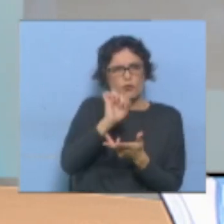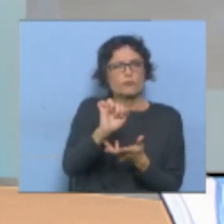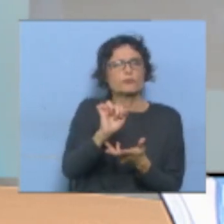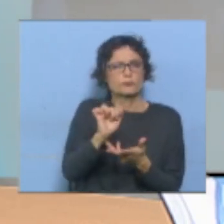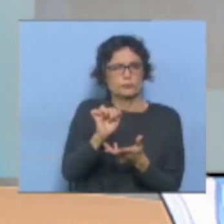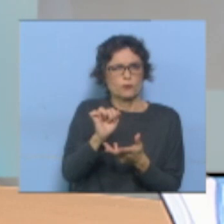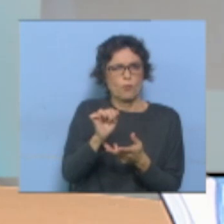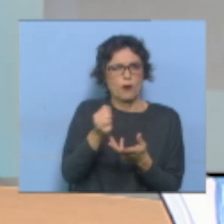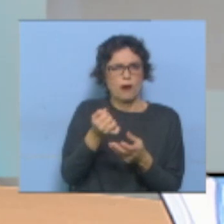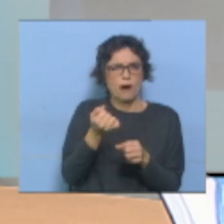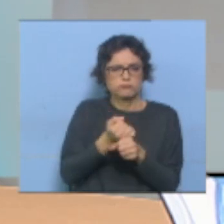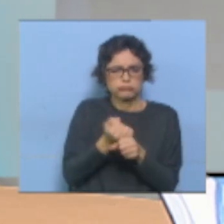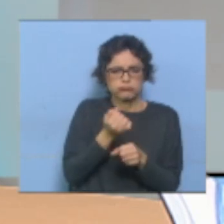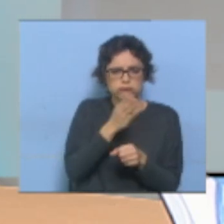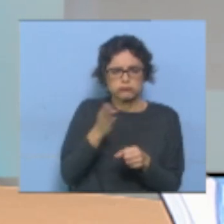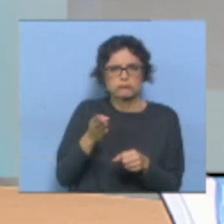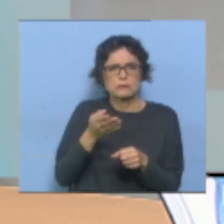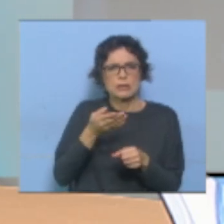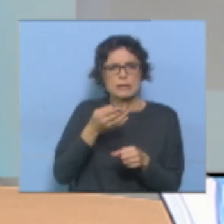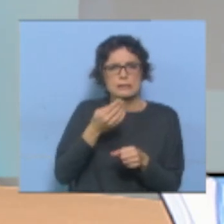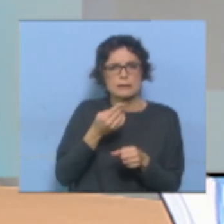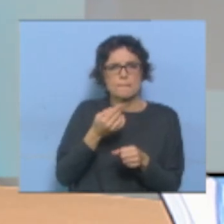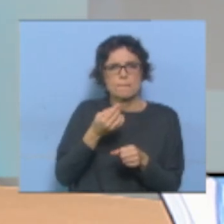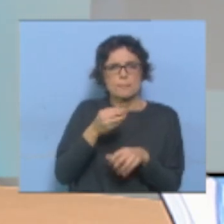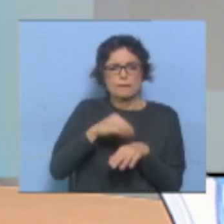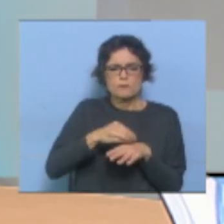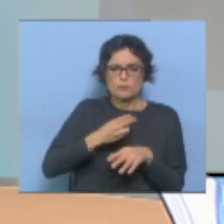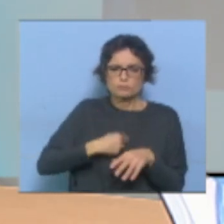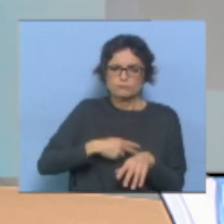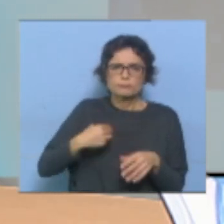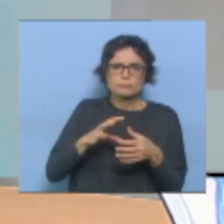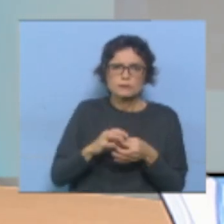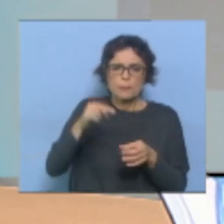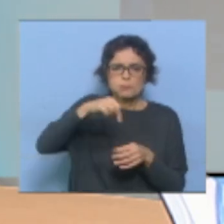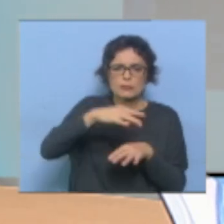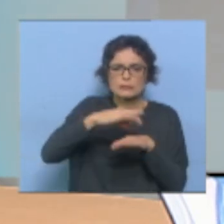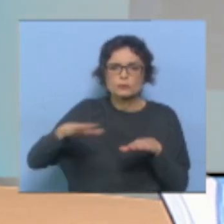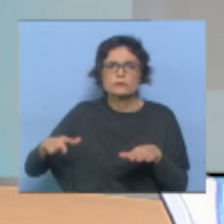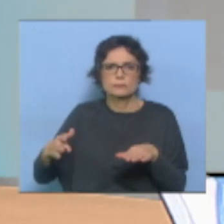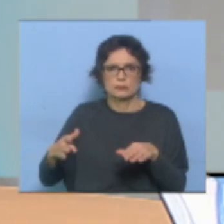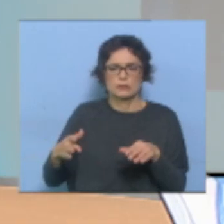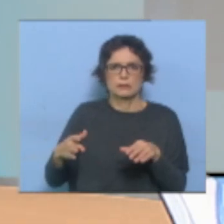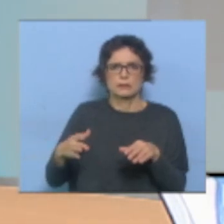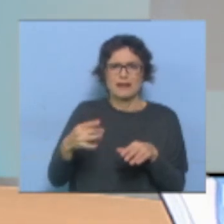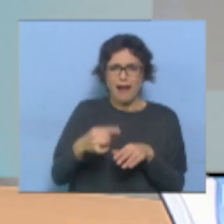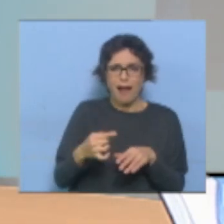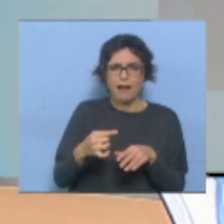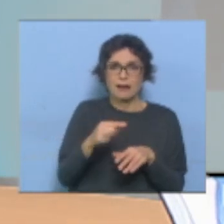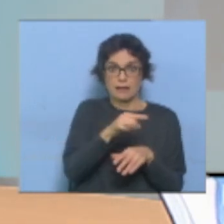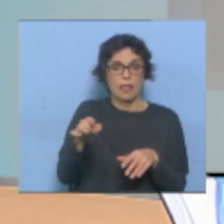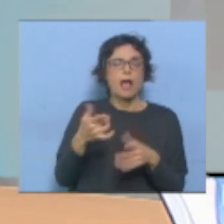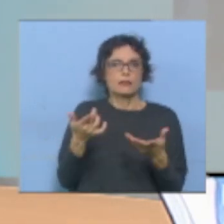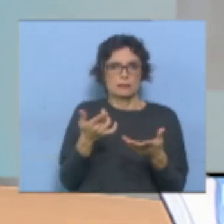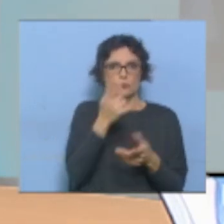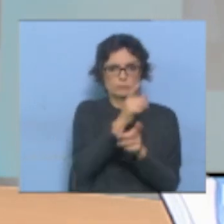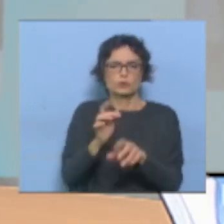vai concretizando este testemunho cristão em tantos hospitais, diante de tantas pessoas em